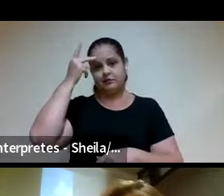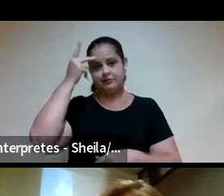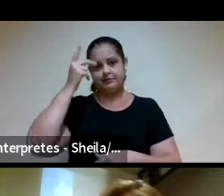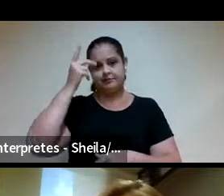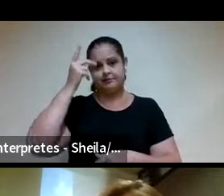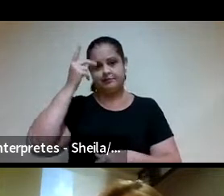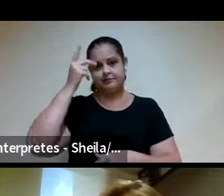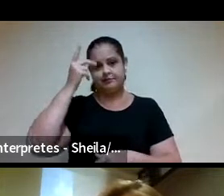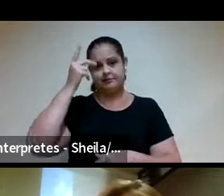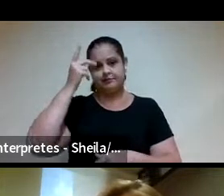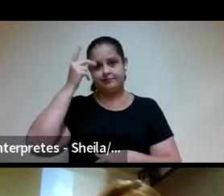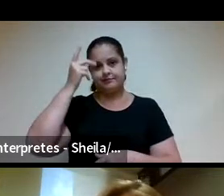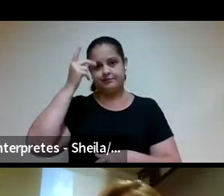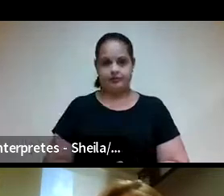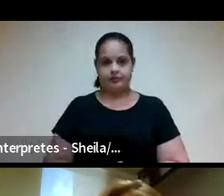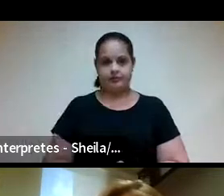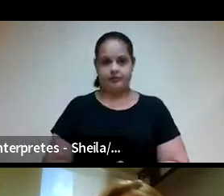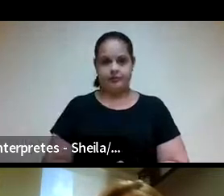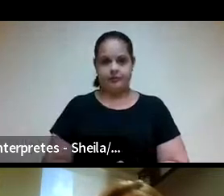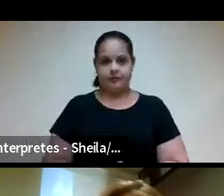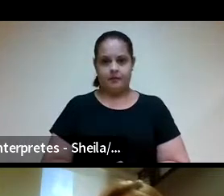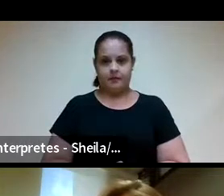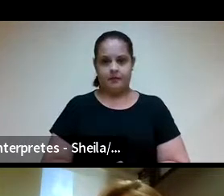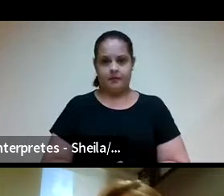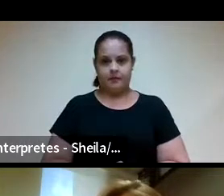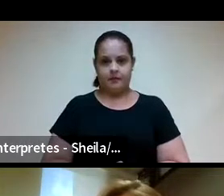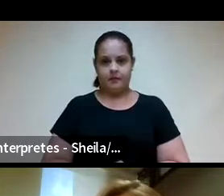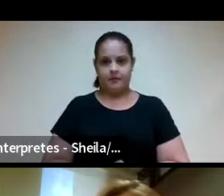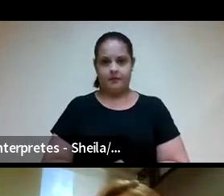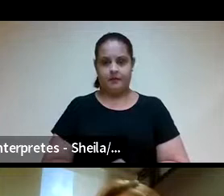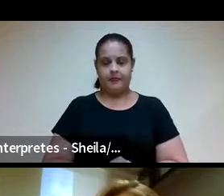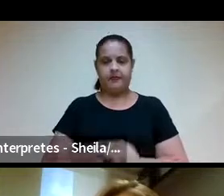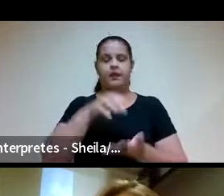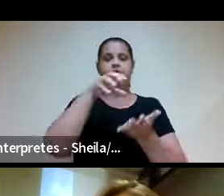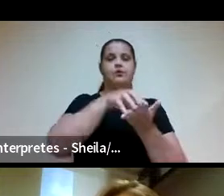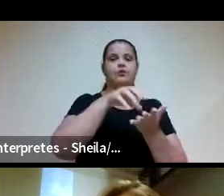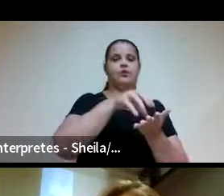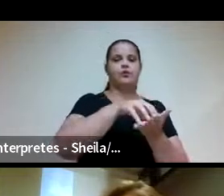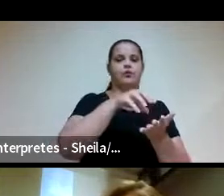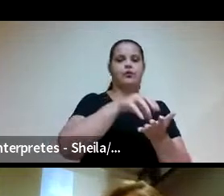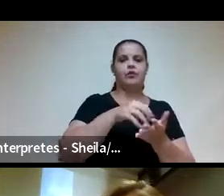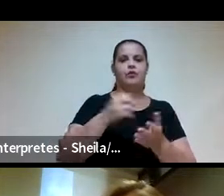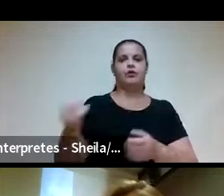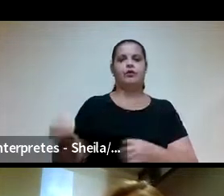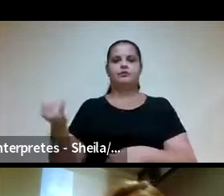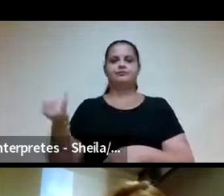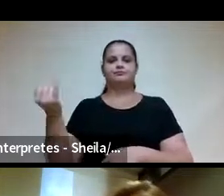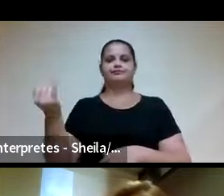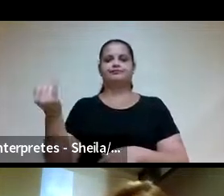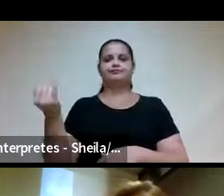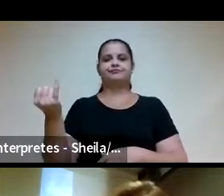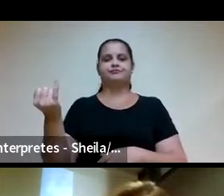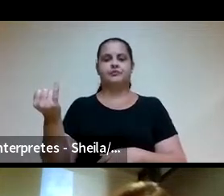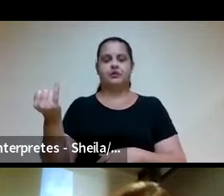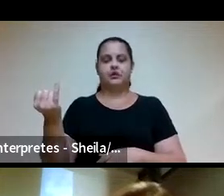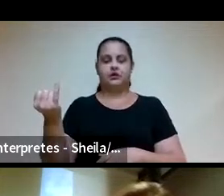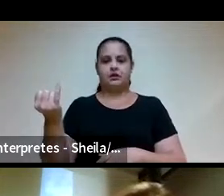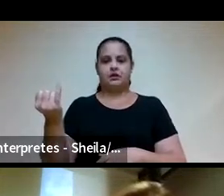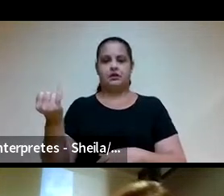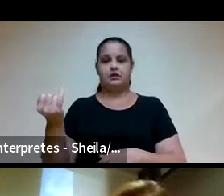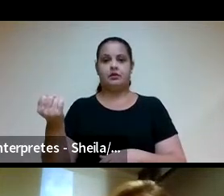parte do órgão jurisdicional competente para fins de realização de suas audiências, exigindo de alguns juízos